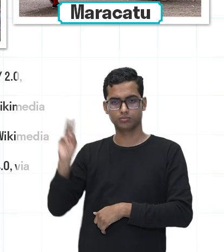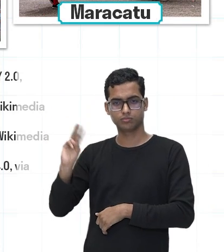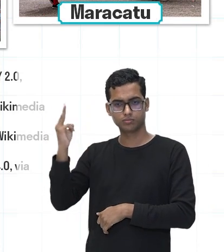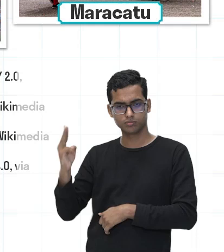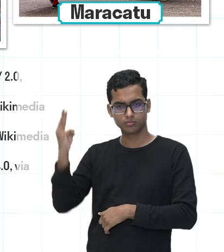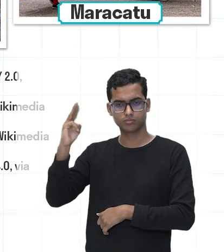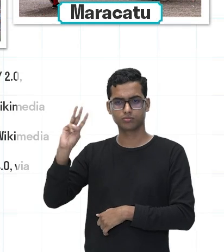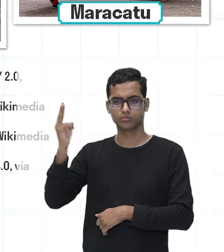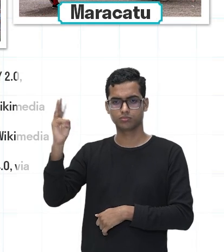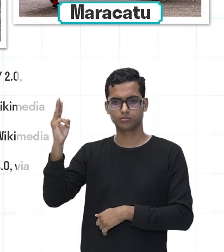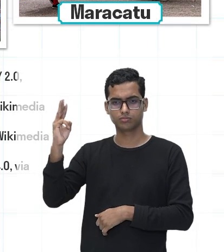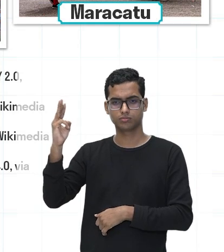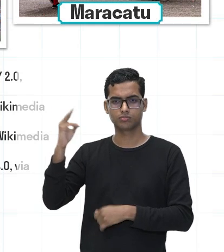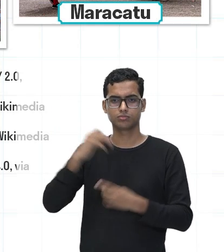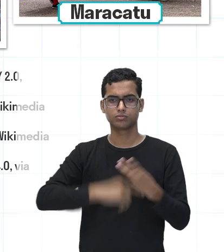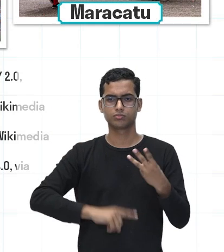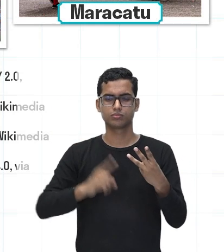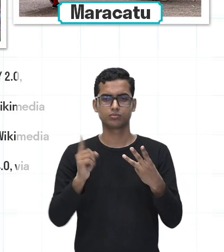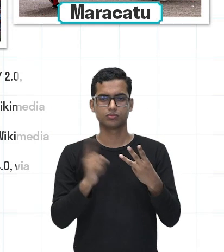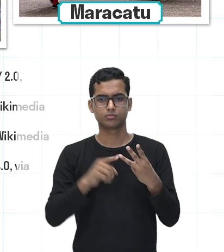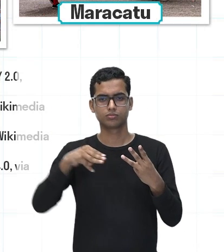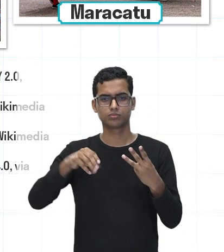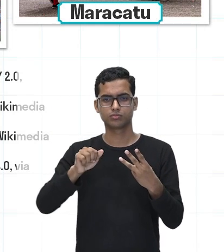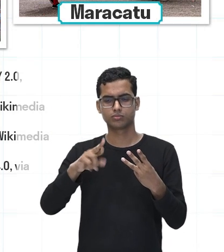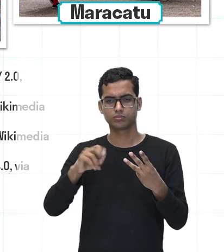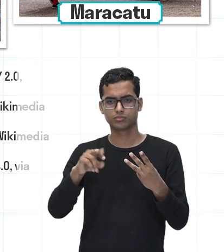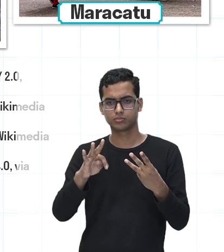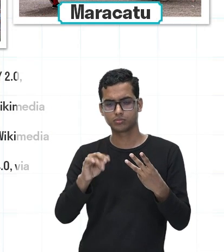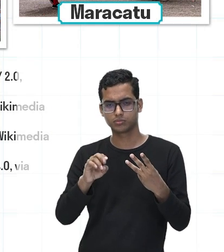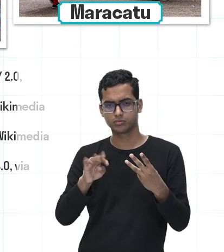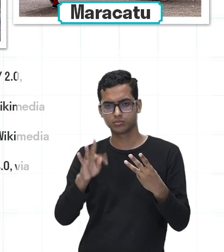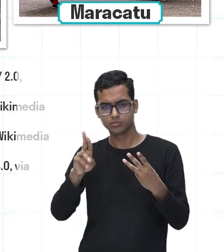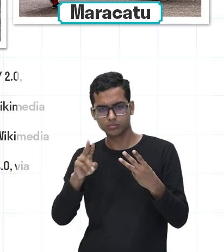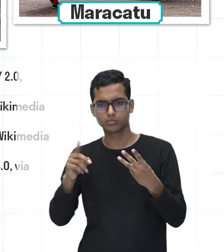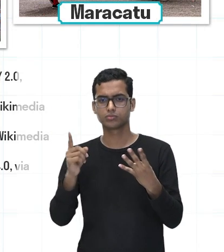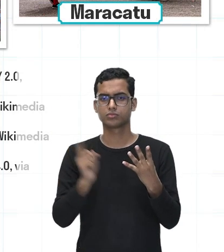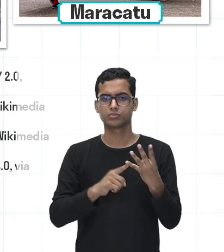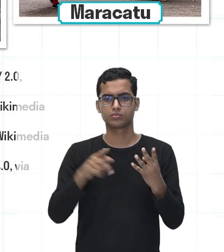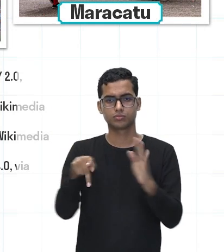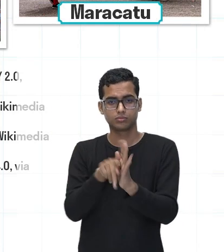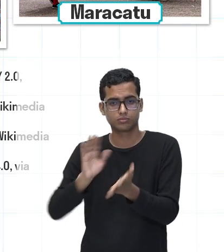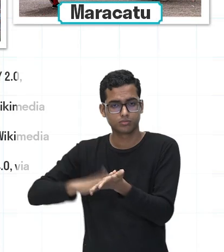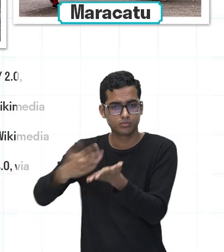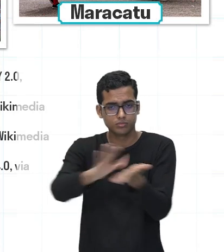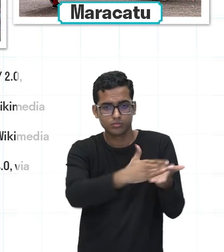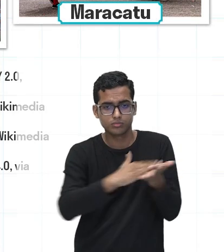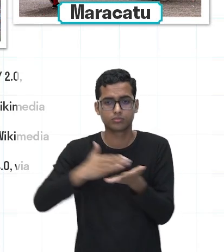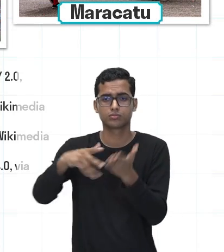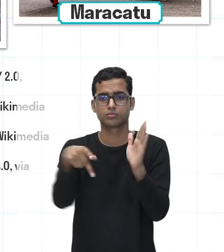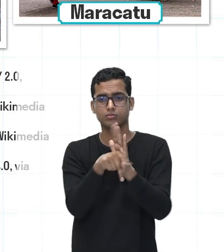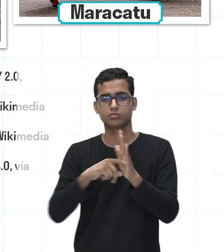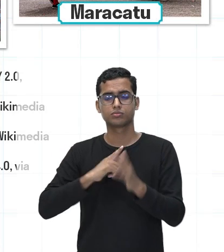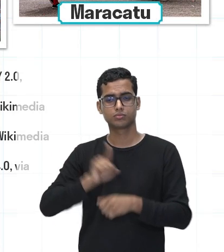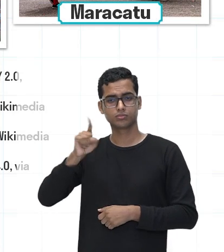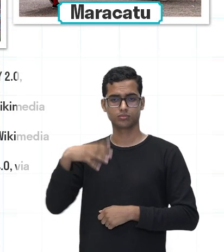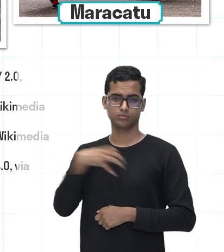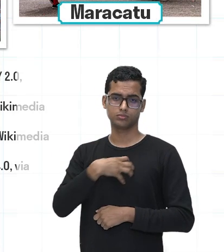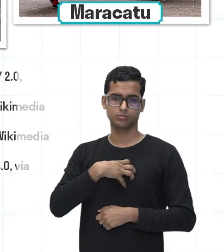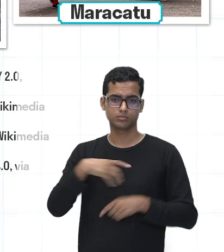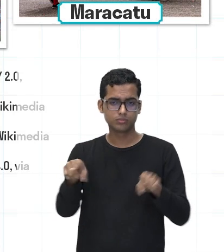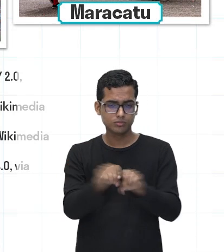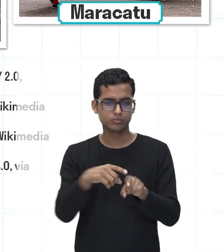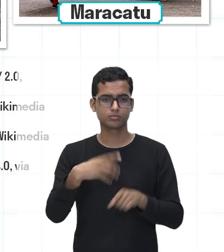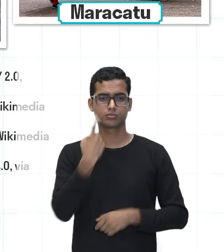Pernambuco, maracatu do Baque Solto, em Pernambuco, samba de roda do Recôncavo Baiano, na Bahia. E agora vamos falar para vocês qual